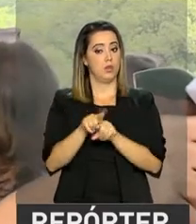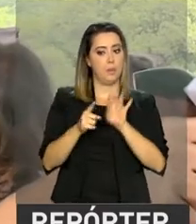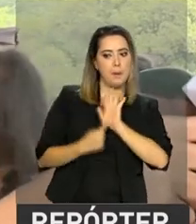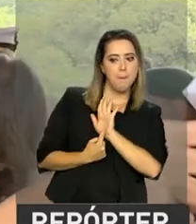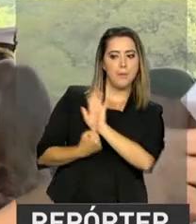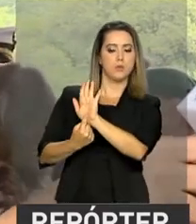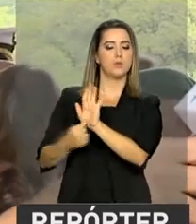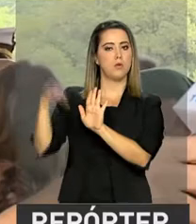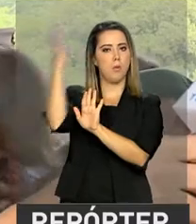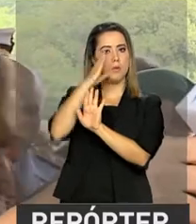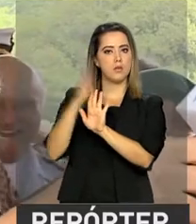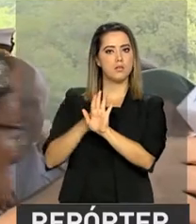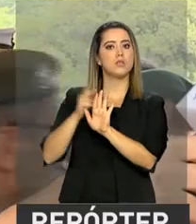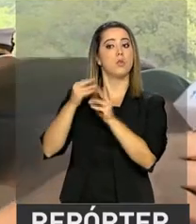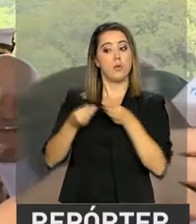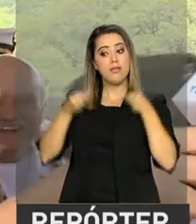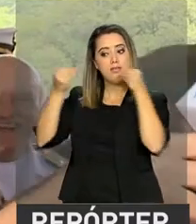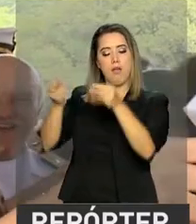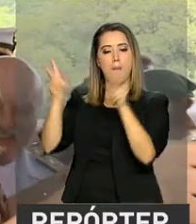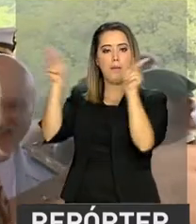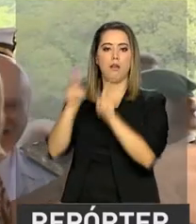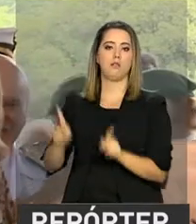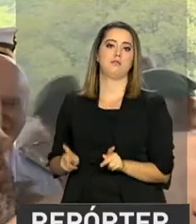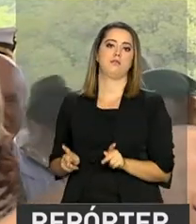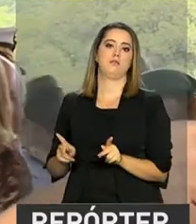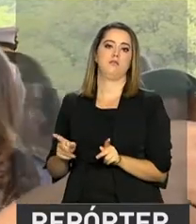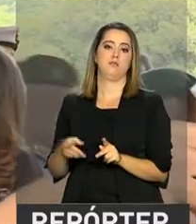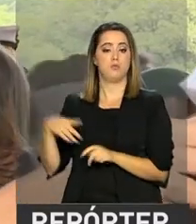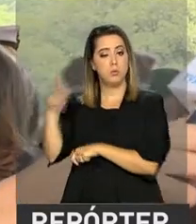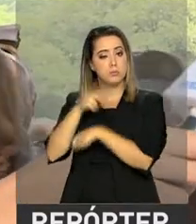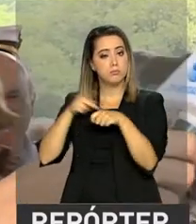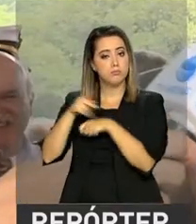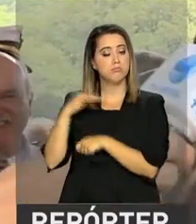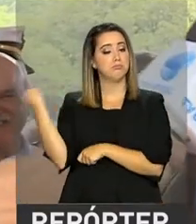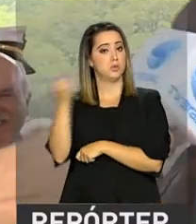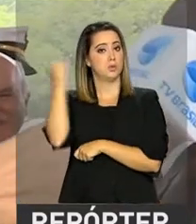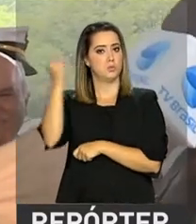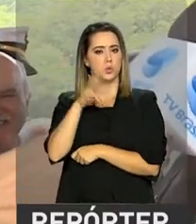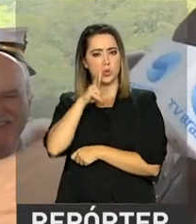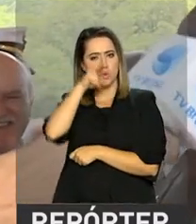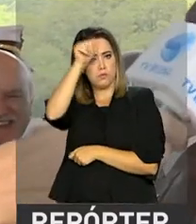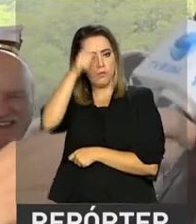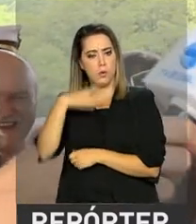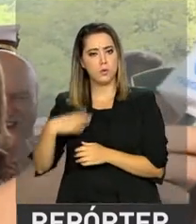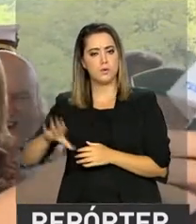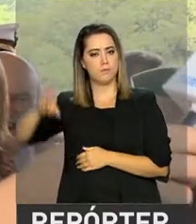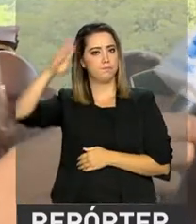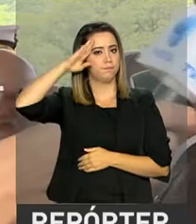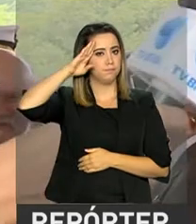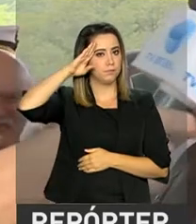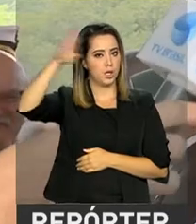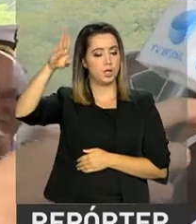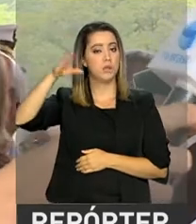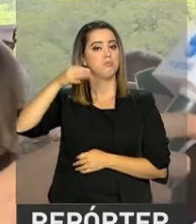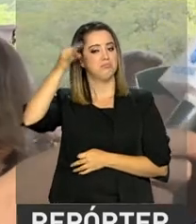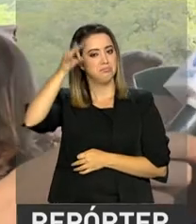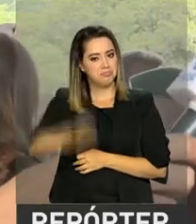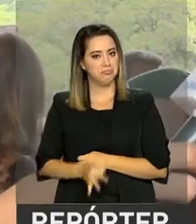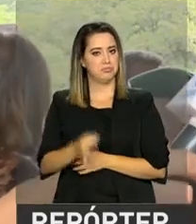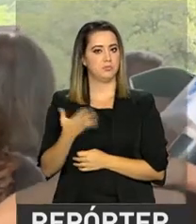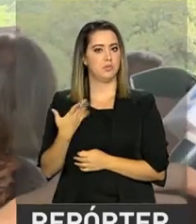Brasil como provedor de paz, como um país que tem Forças Armadas com competência,